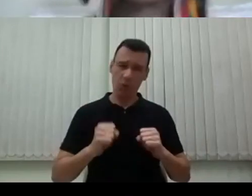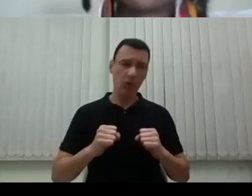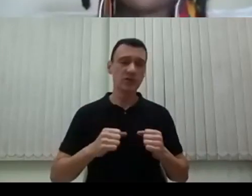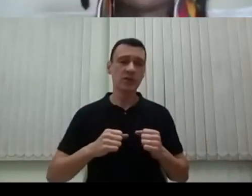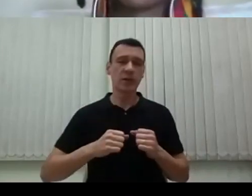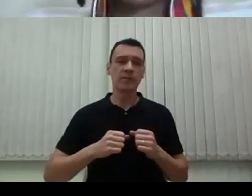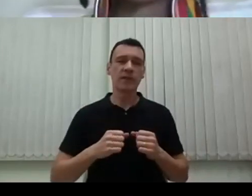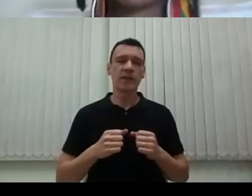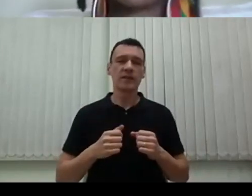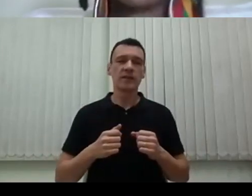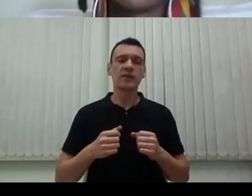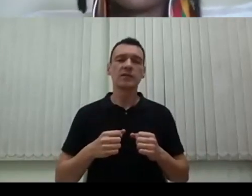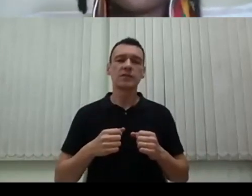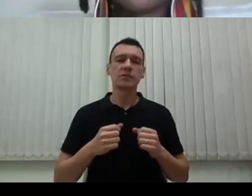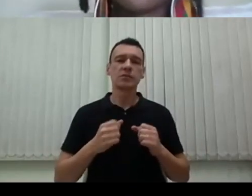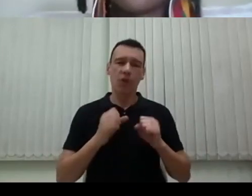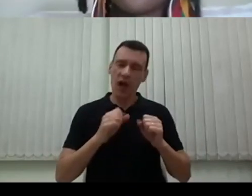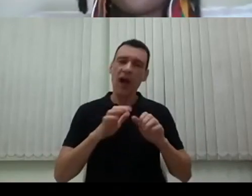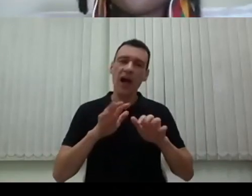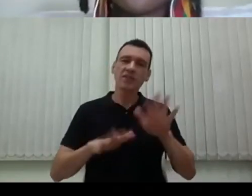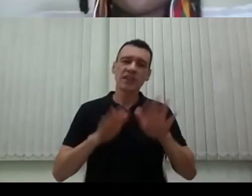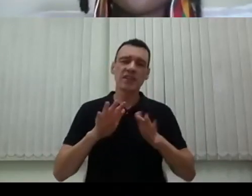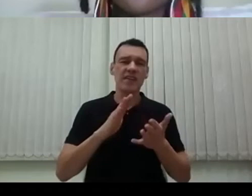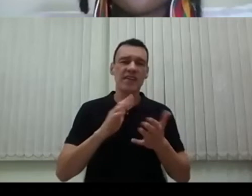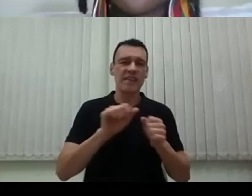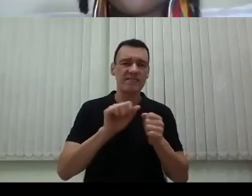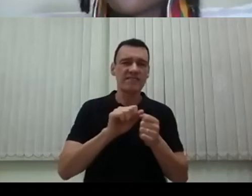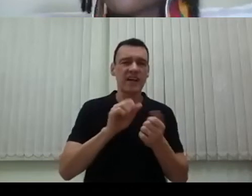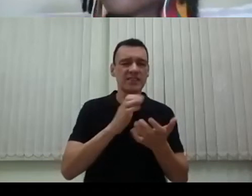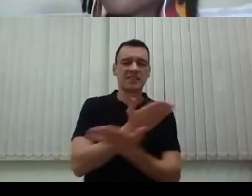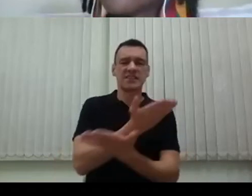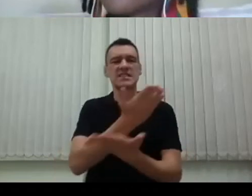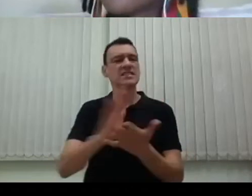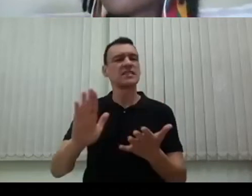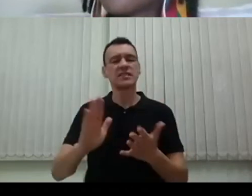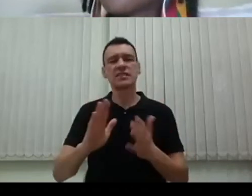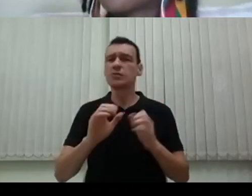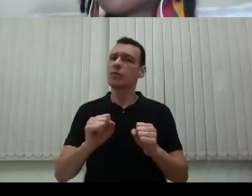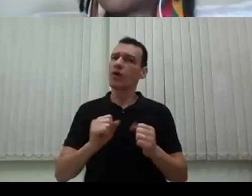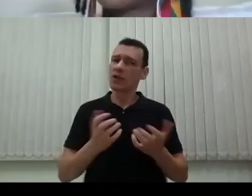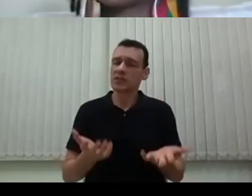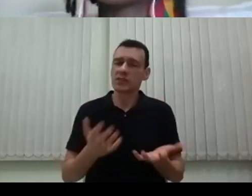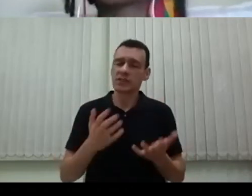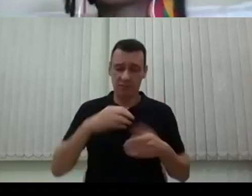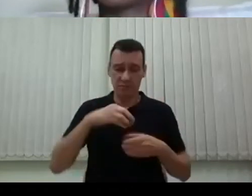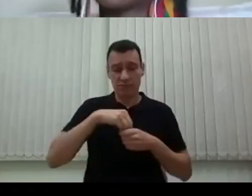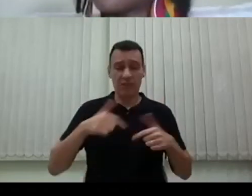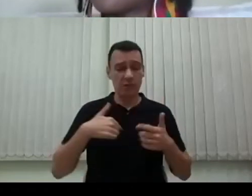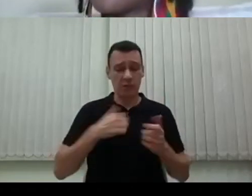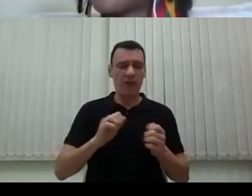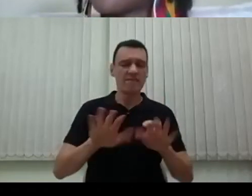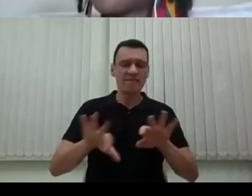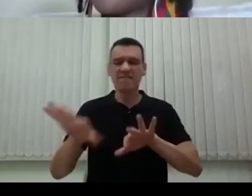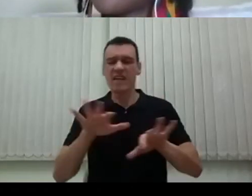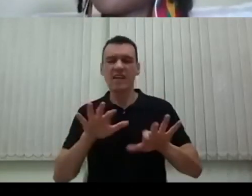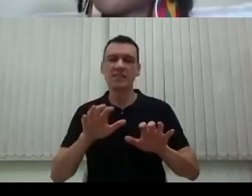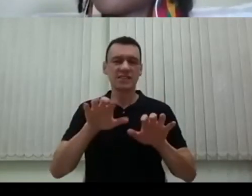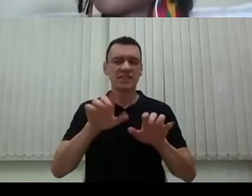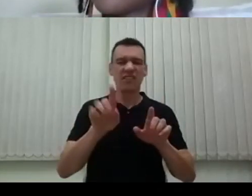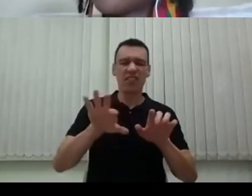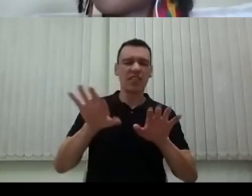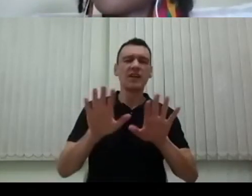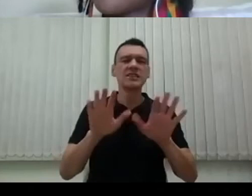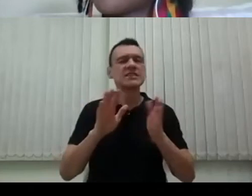de interferência no processo de mediação da informação. E aí, quando a gente fala